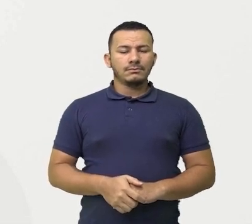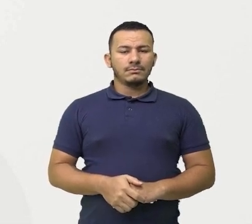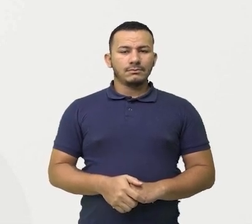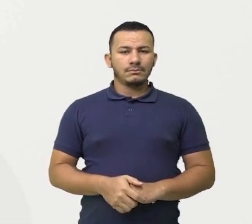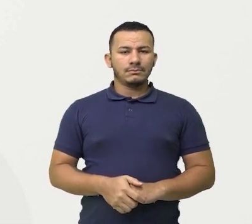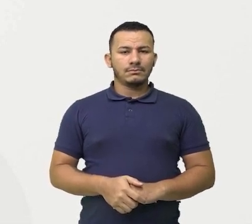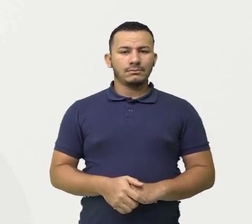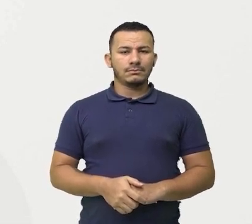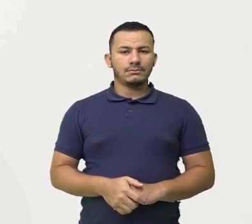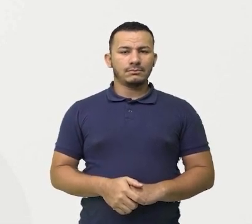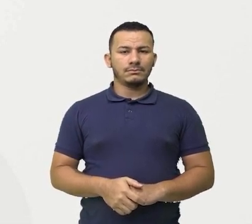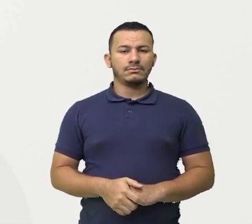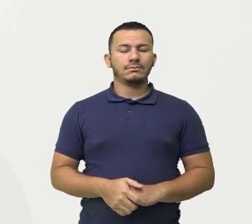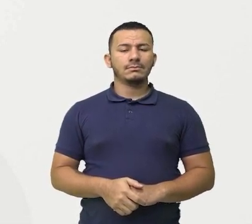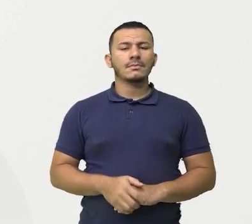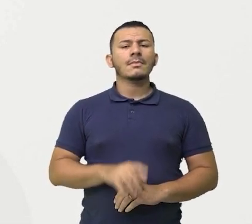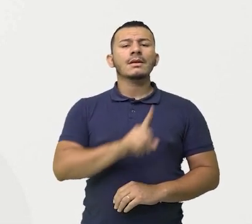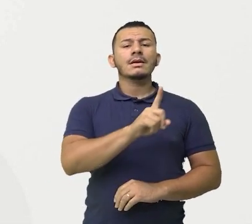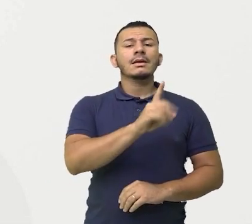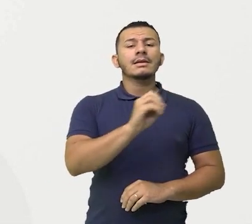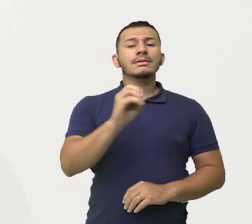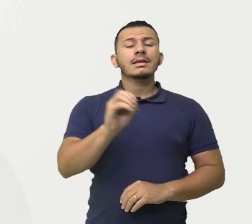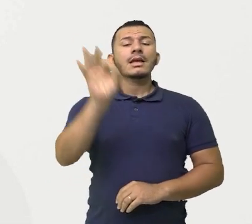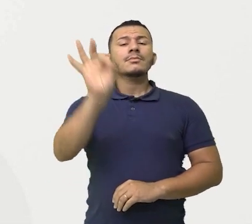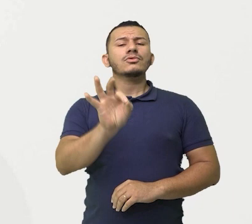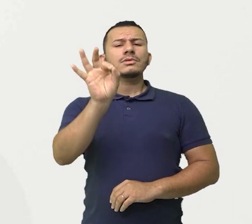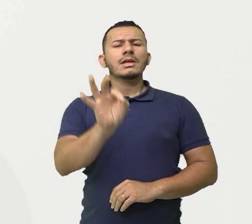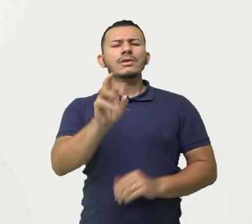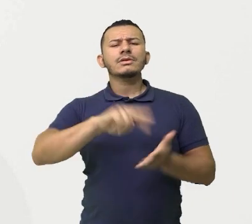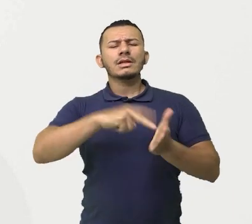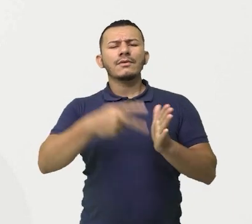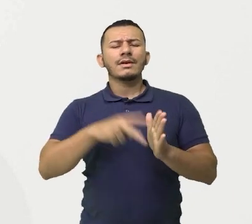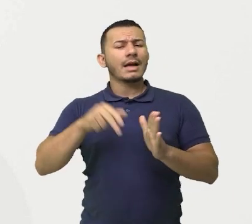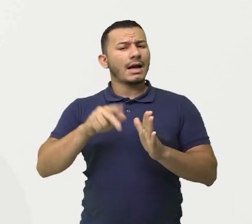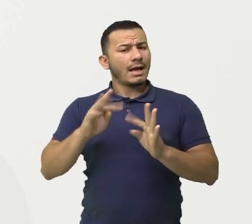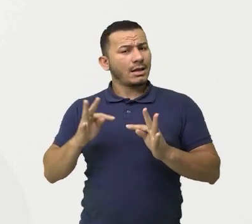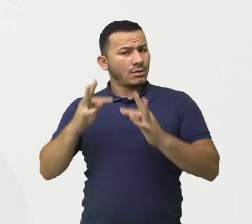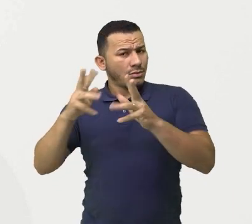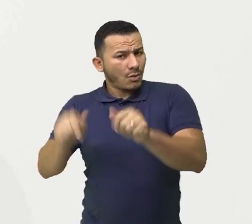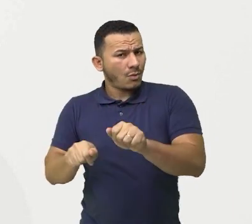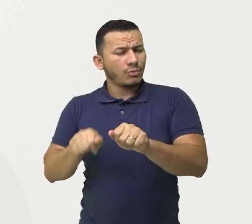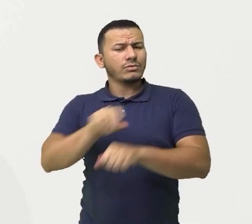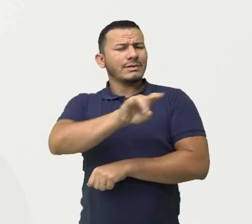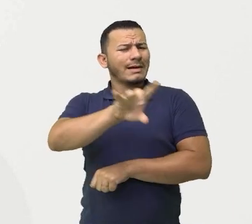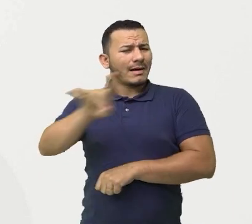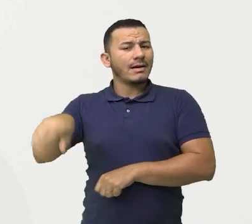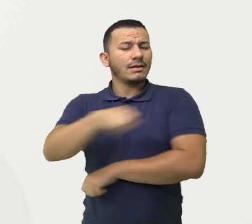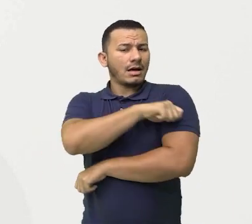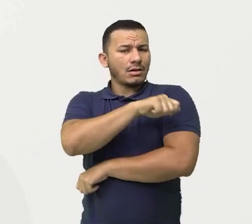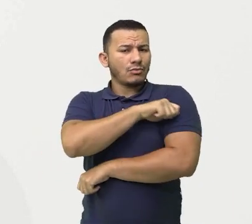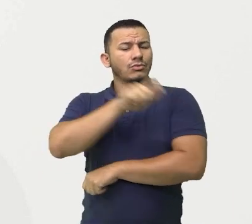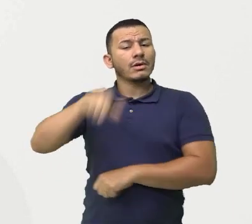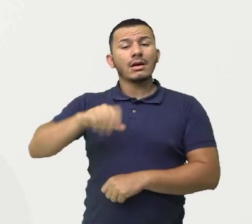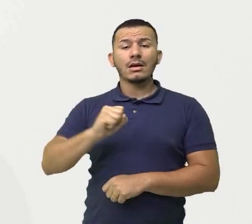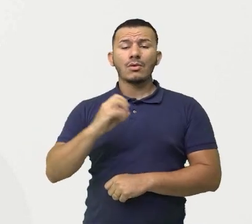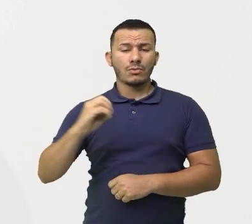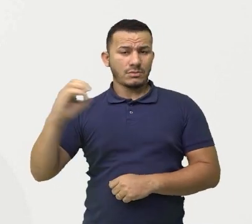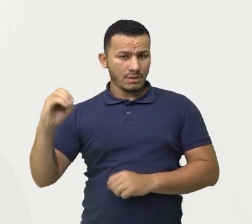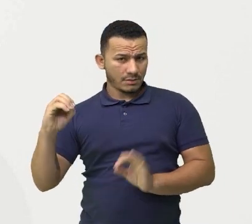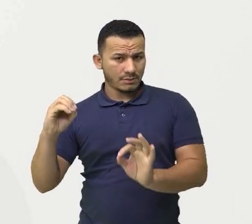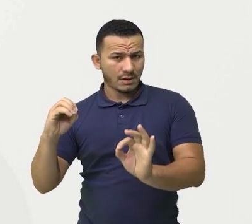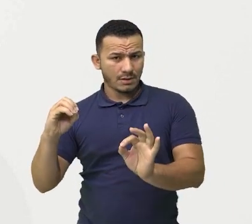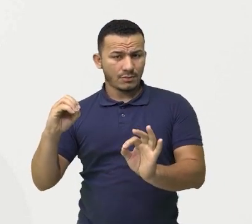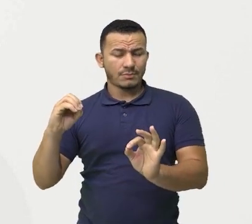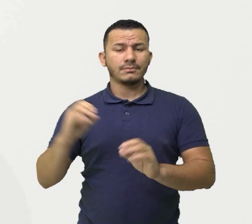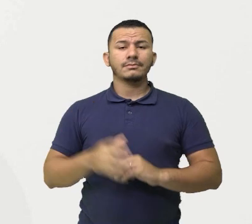Pensa comigo, 100% dos alunos, 100% é todo, é o total dos alunos, então 100% são os 800, né?